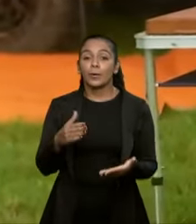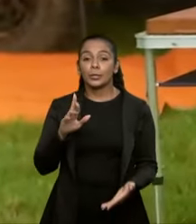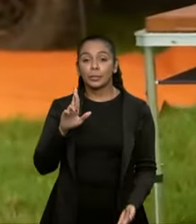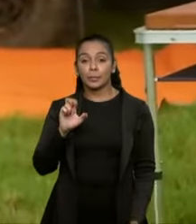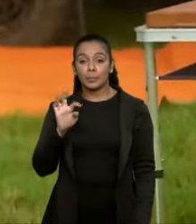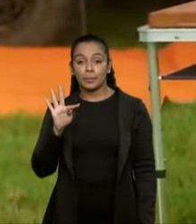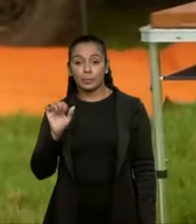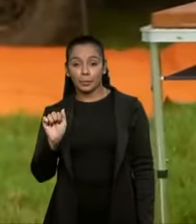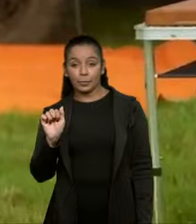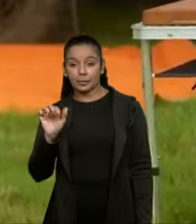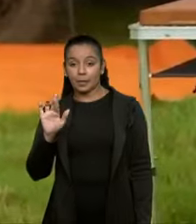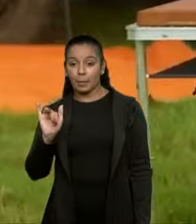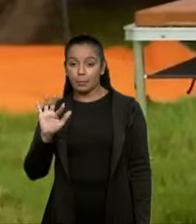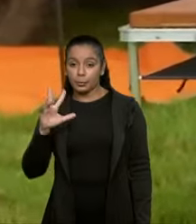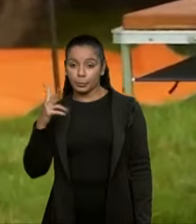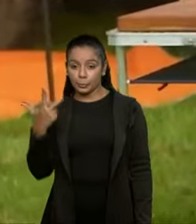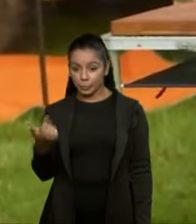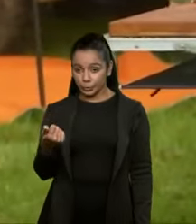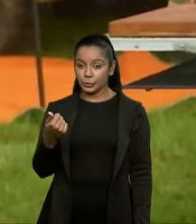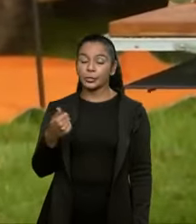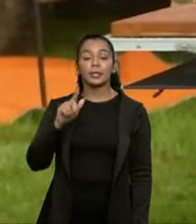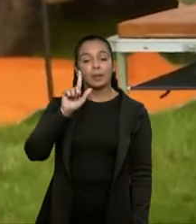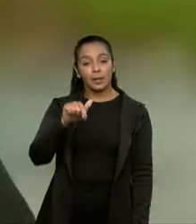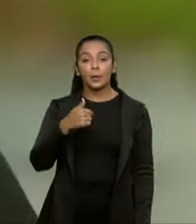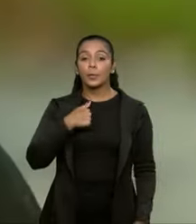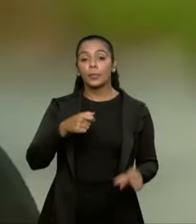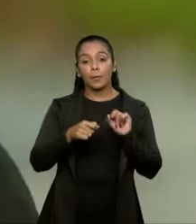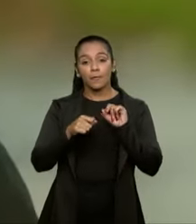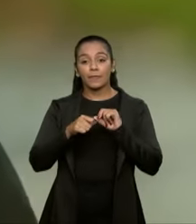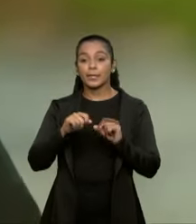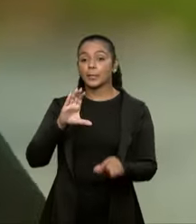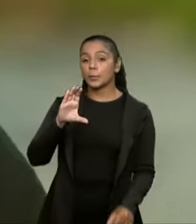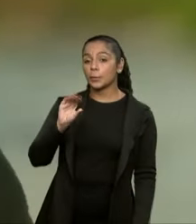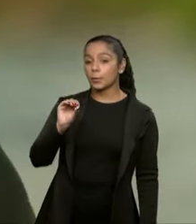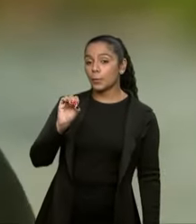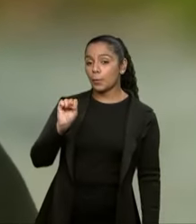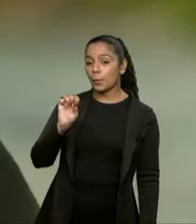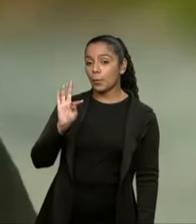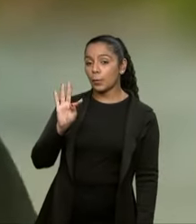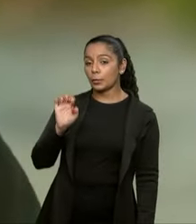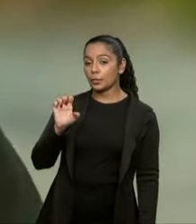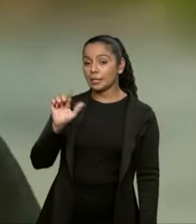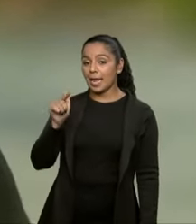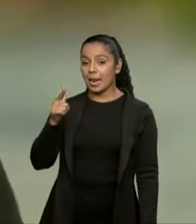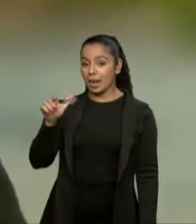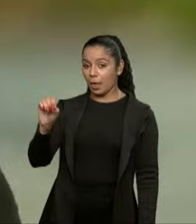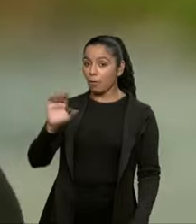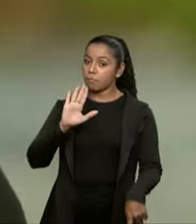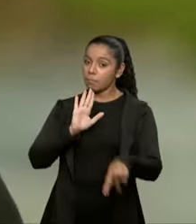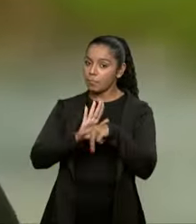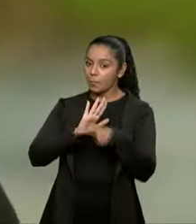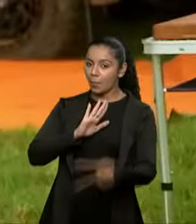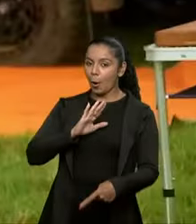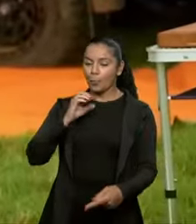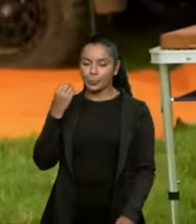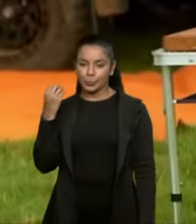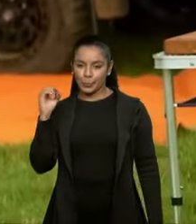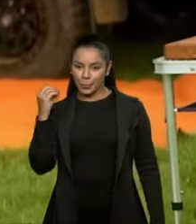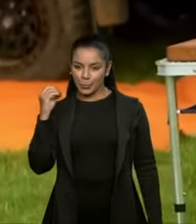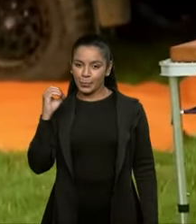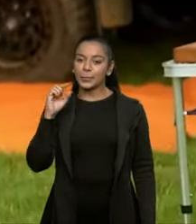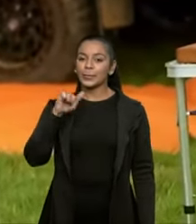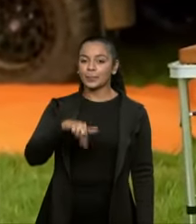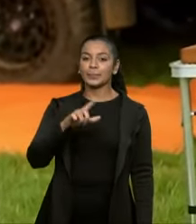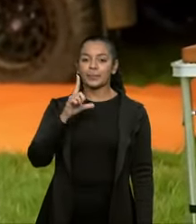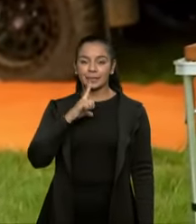da Mitsubishi, eu tô aqui fazendo um costelão da região, uma carne aqui do Rio Grande do Sul.